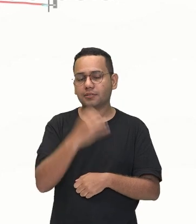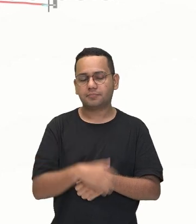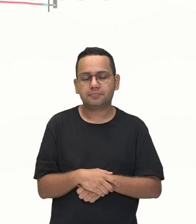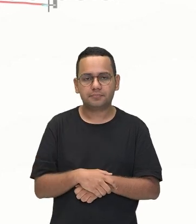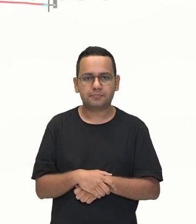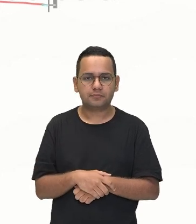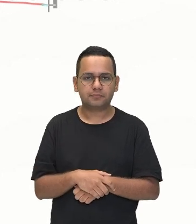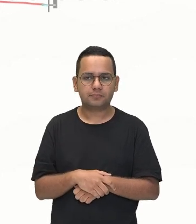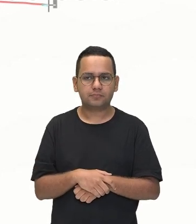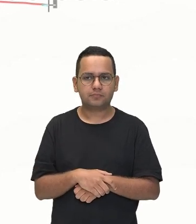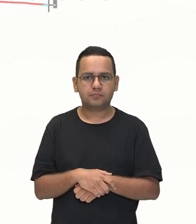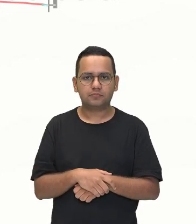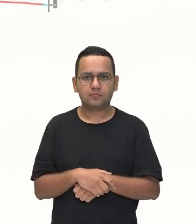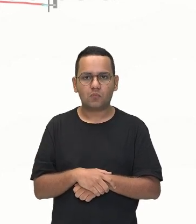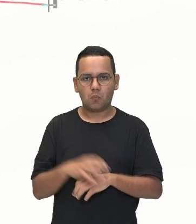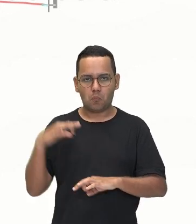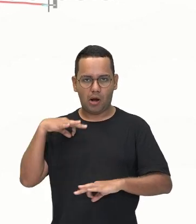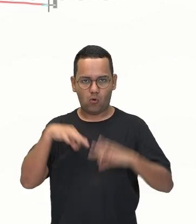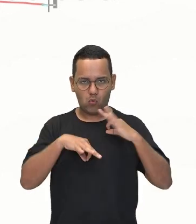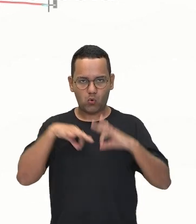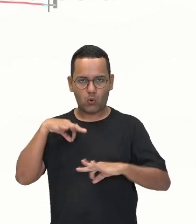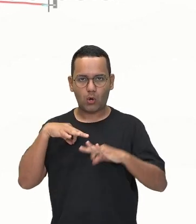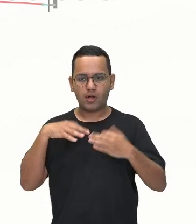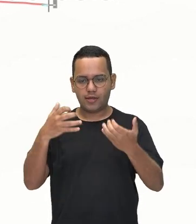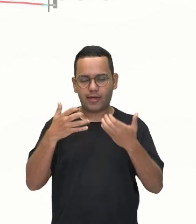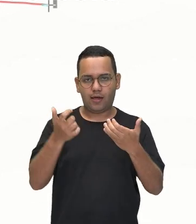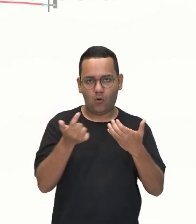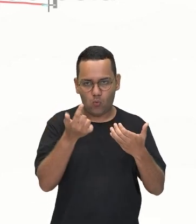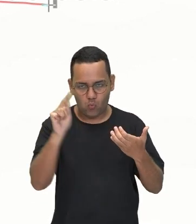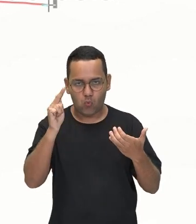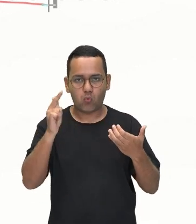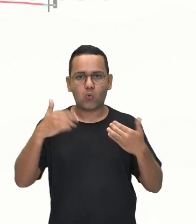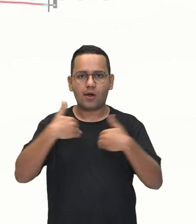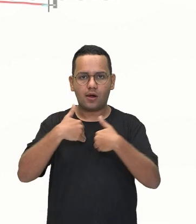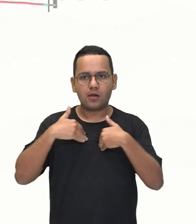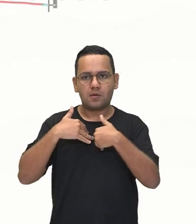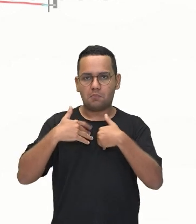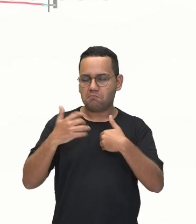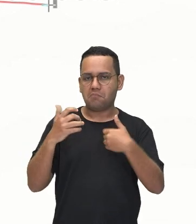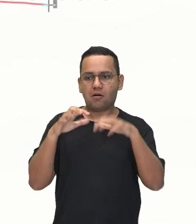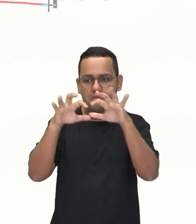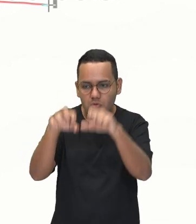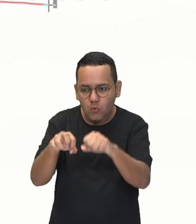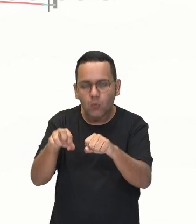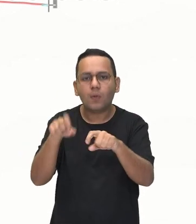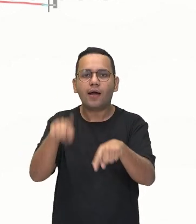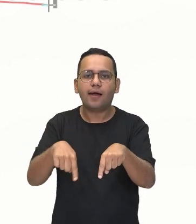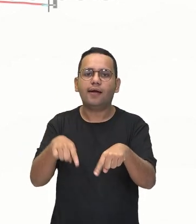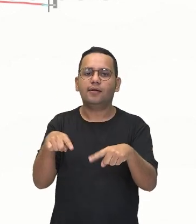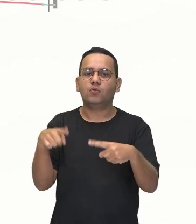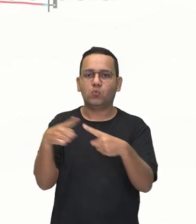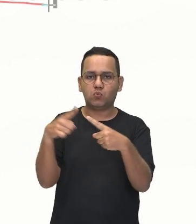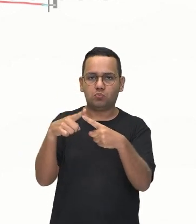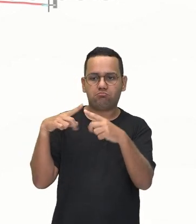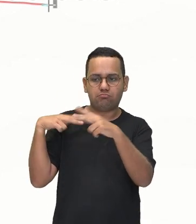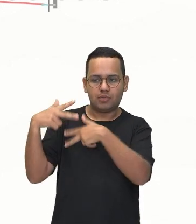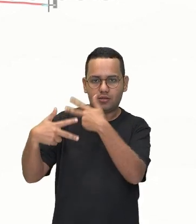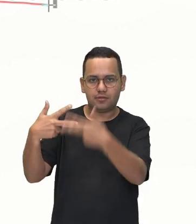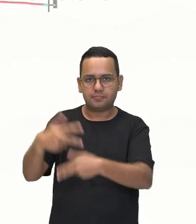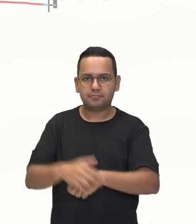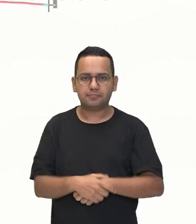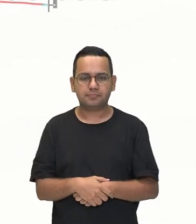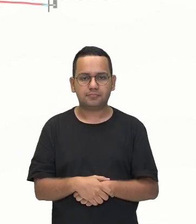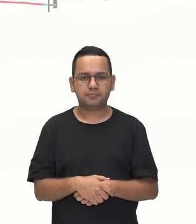querendo caçar ali uma capivara, isso é um processo ali de seleção natural. Se a capivara não